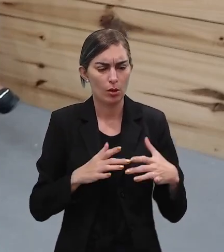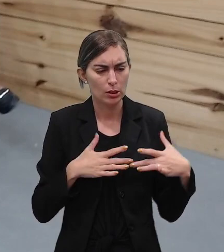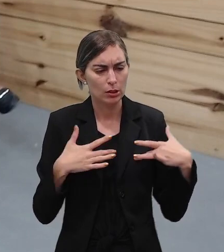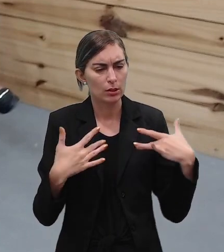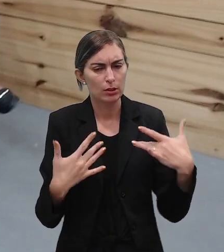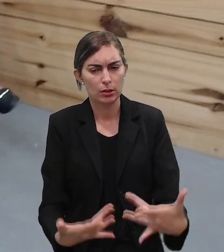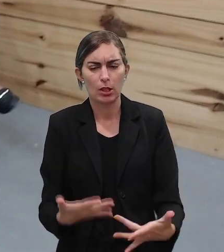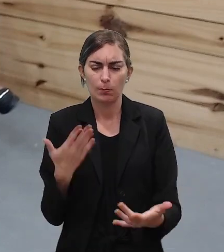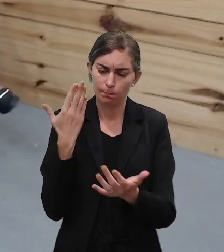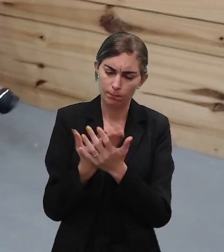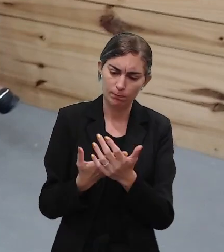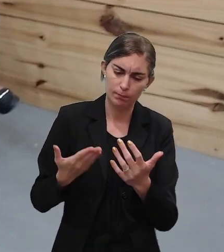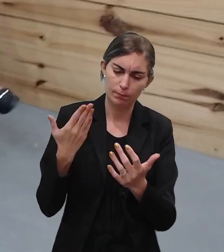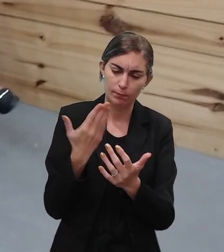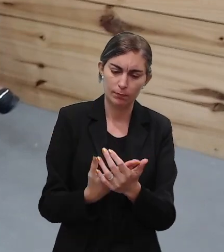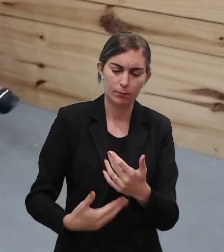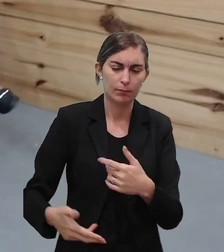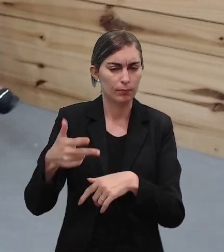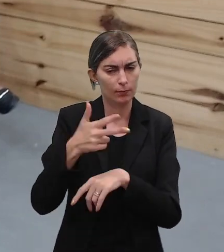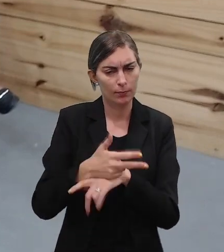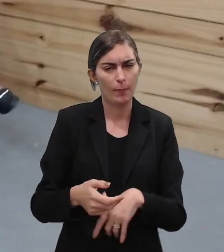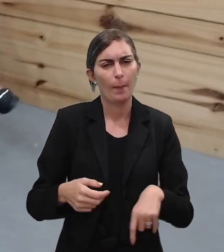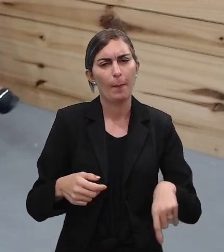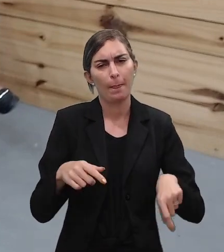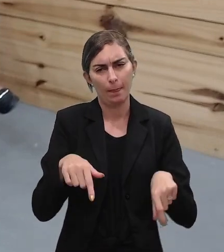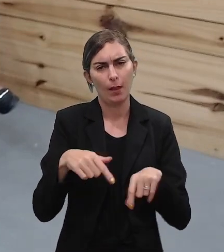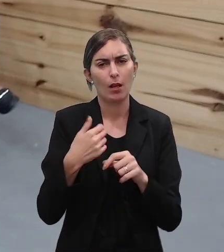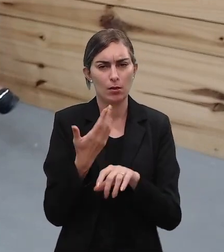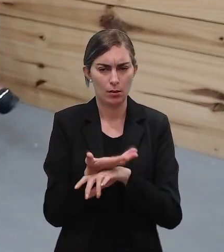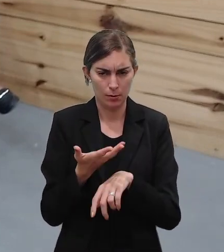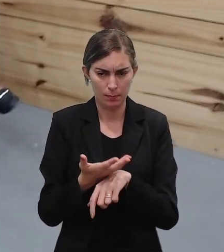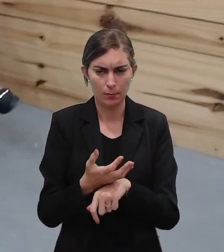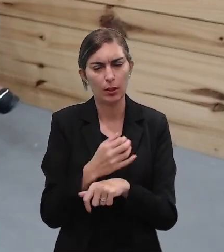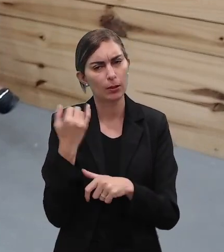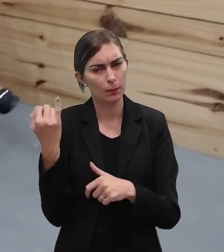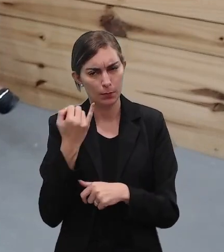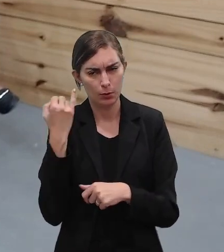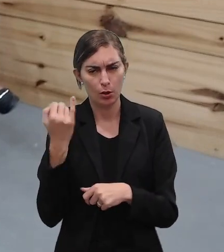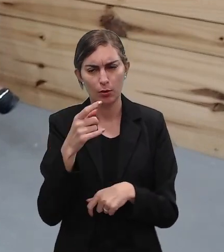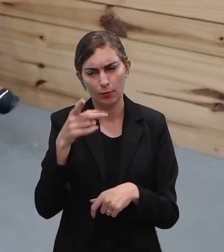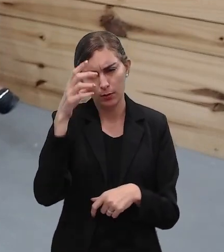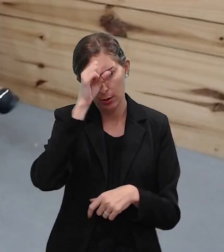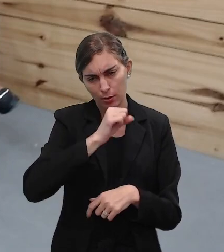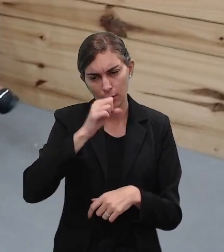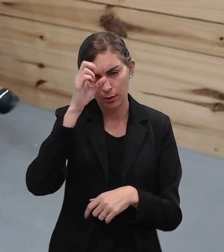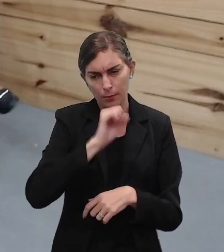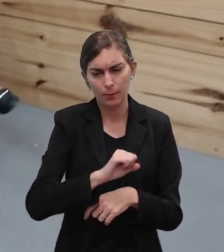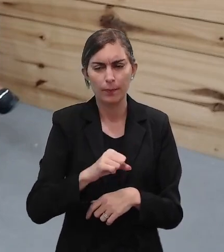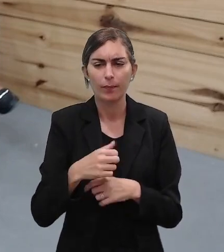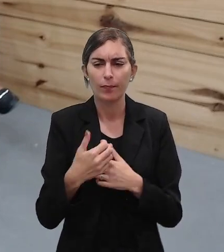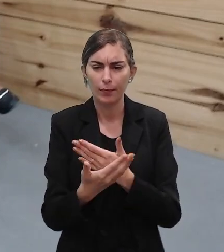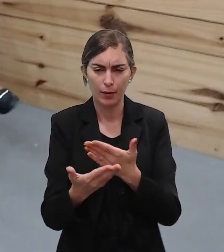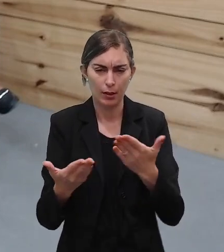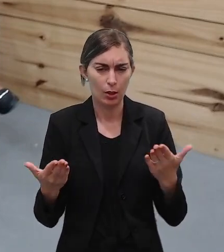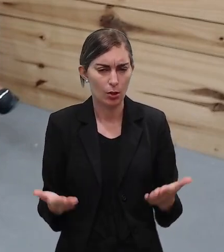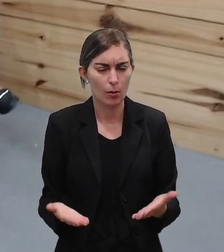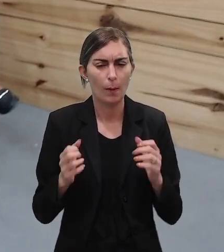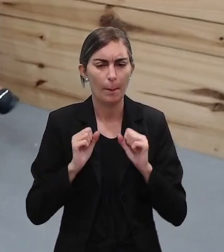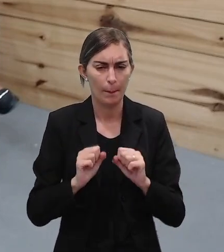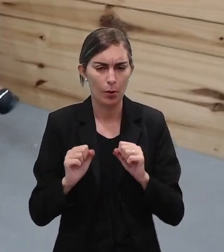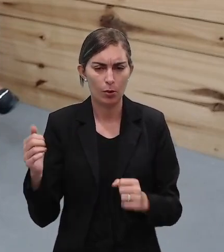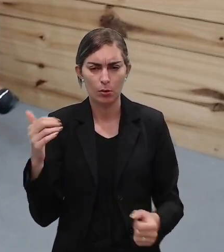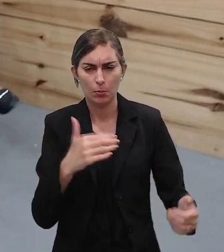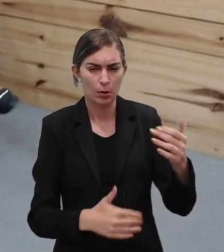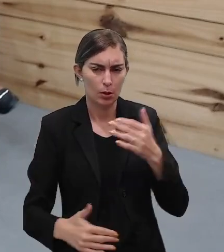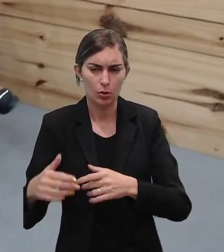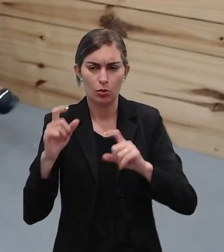dedicar, estude essa disciplina que ela está muito enriquecedora e vocês vão aprender muito, tá? E vocês possam participar